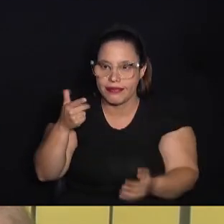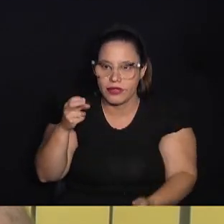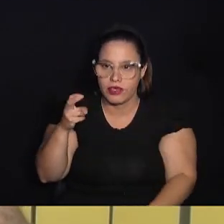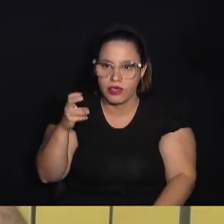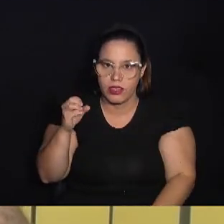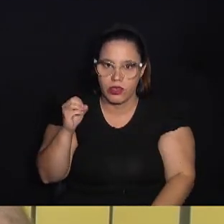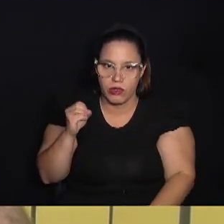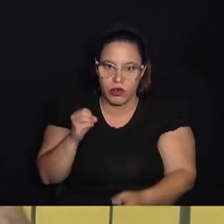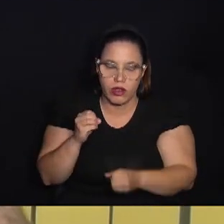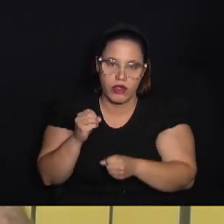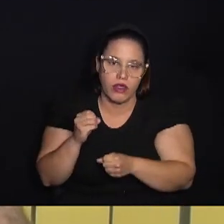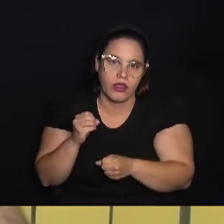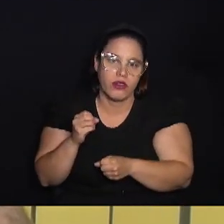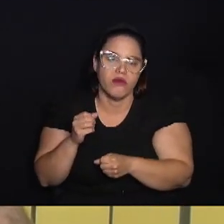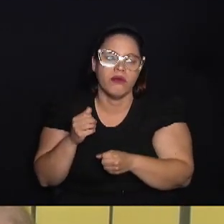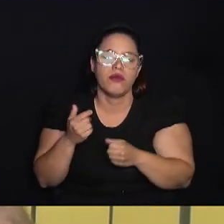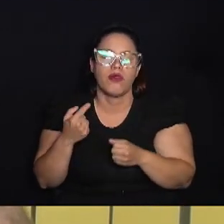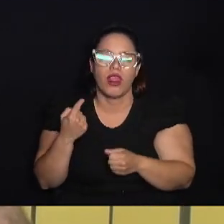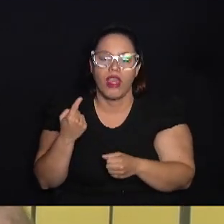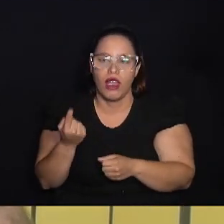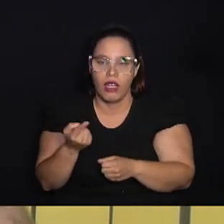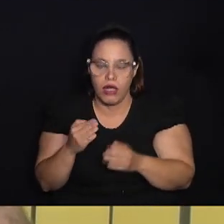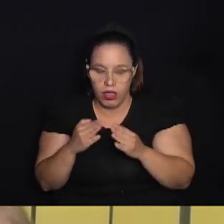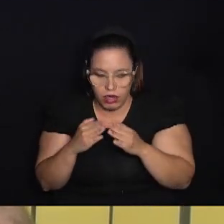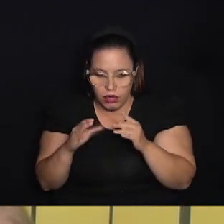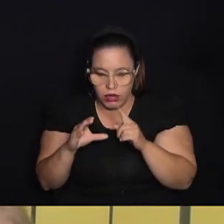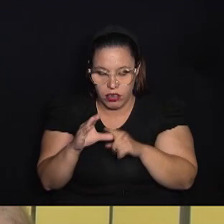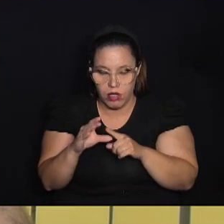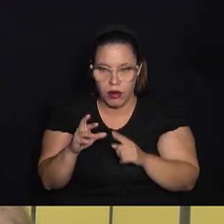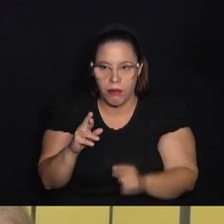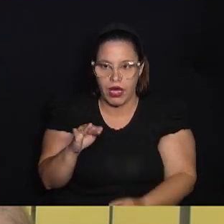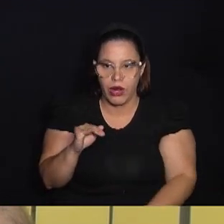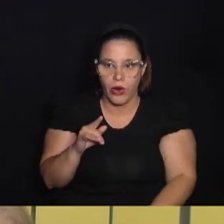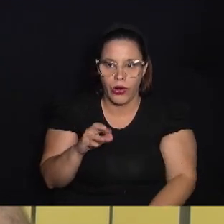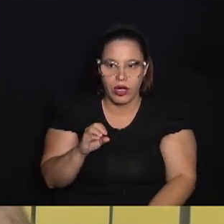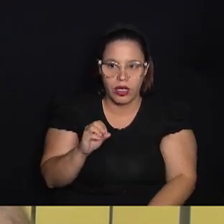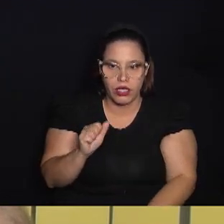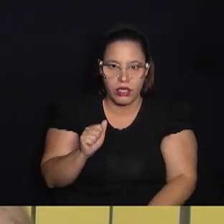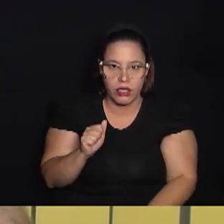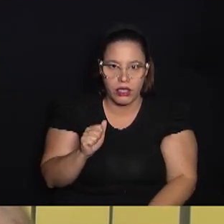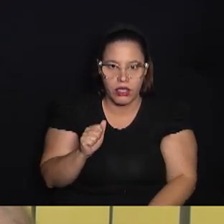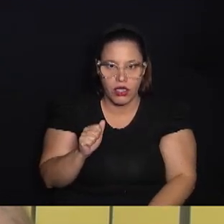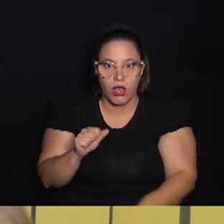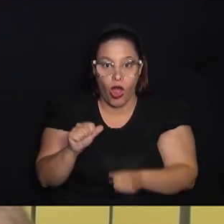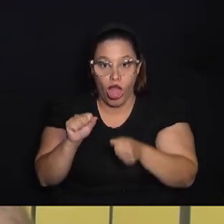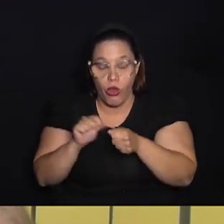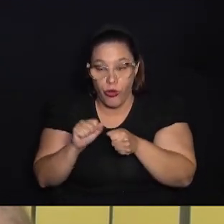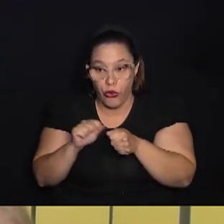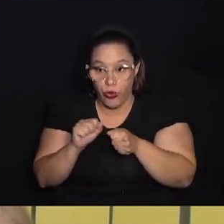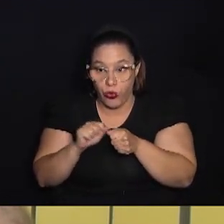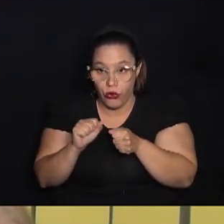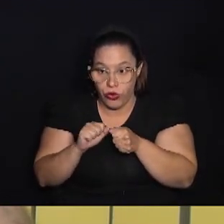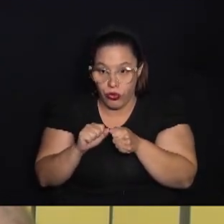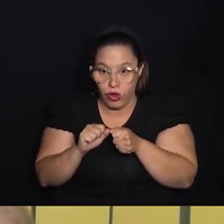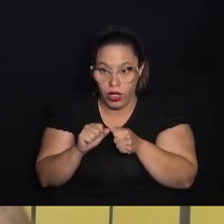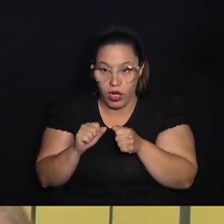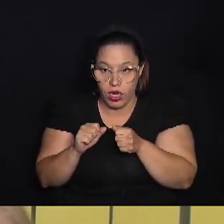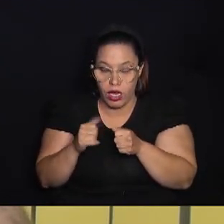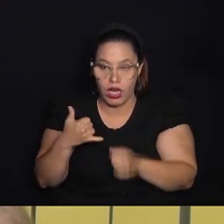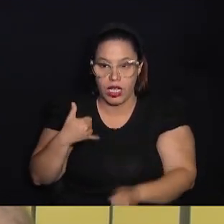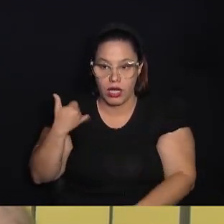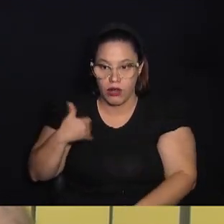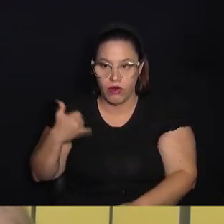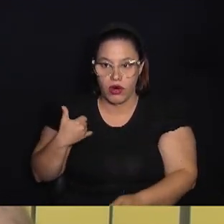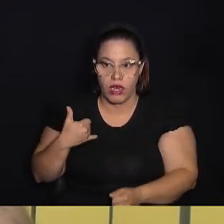Paróquia de Nossa Senhora da Conceição que é a mesma Campinas faz aniversário por conta dessa missa de fundação do povoamento